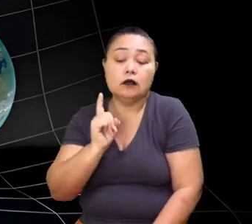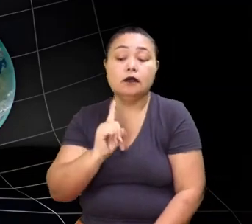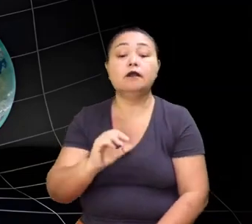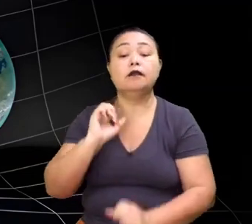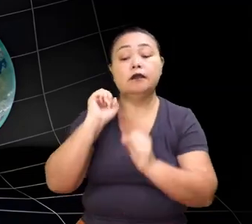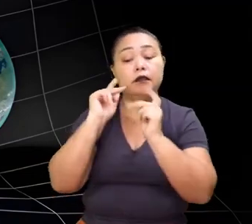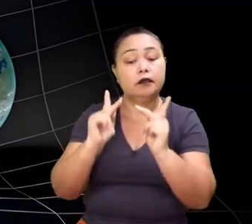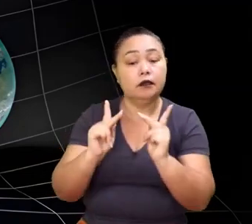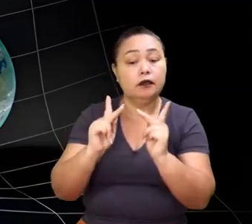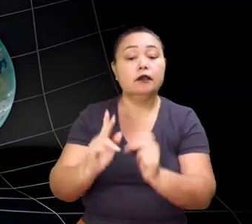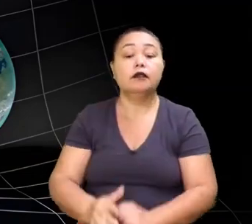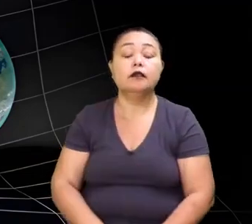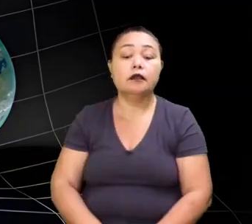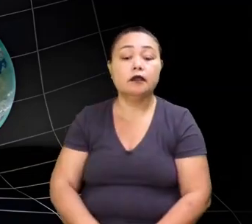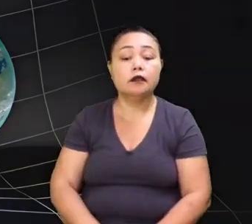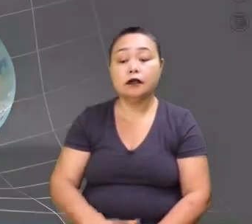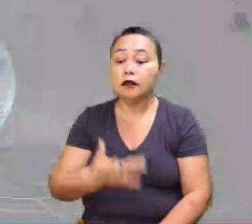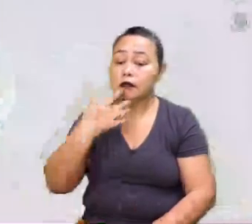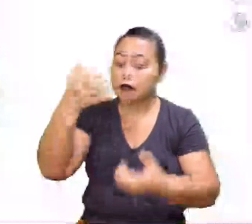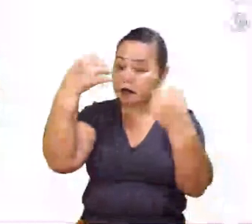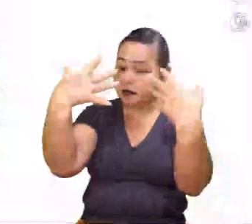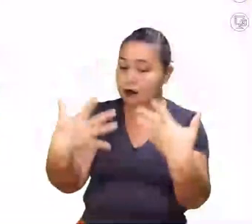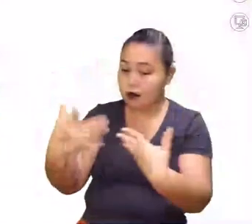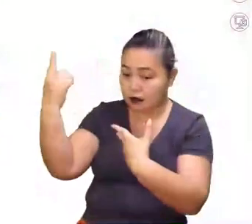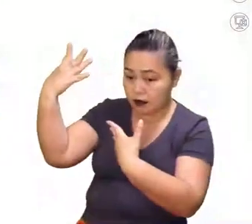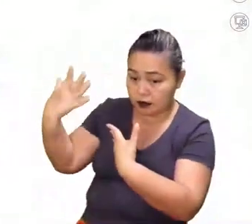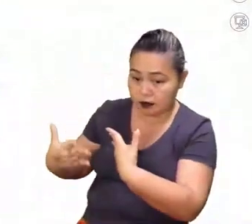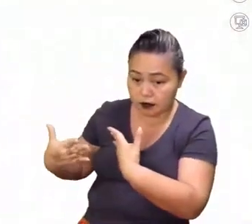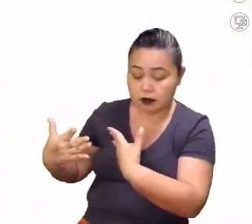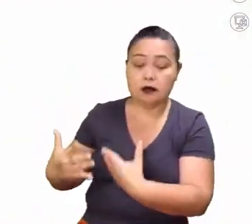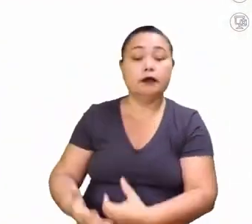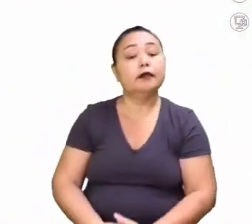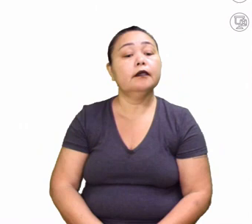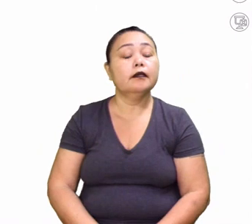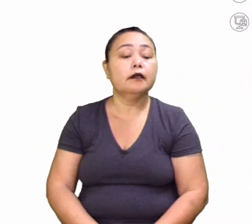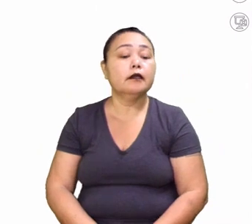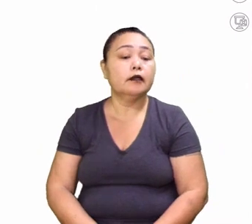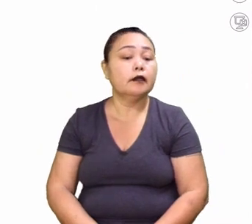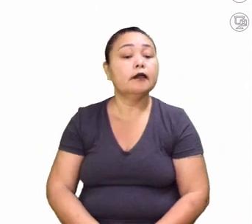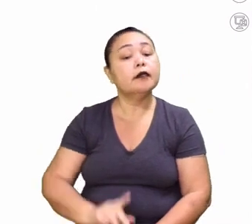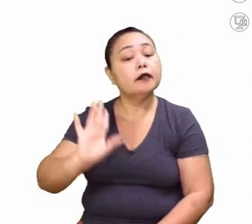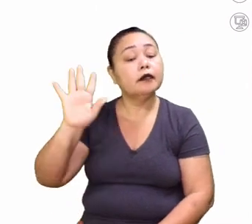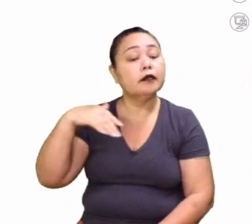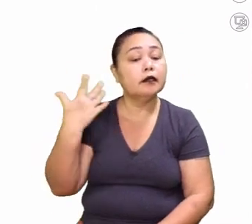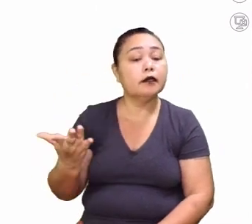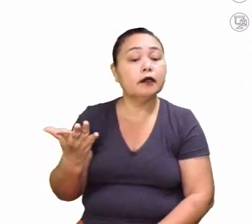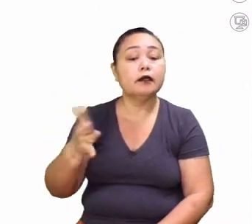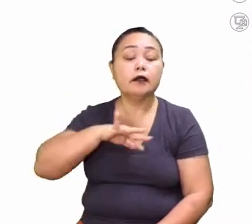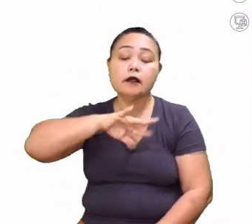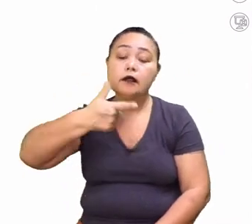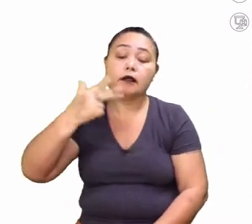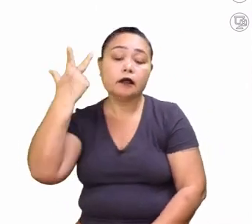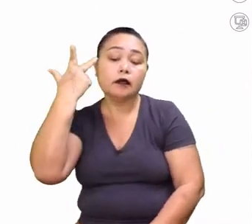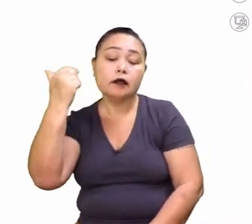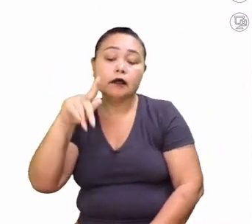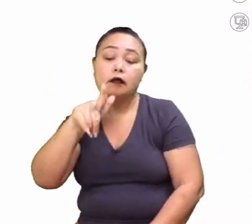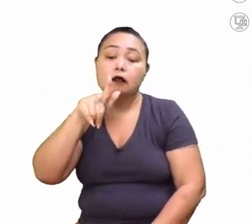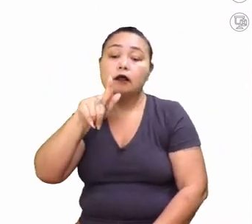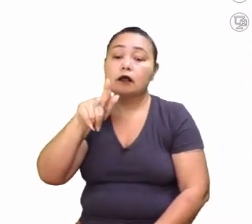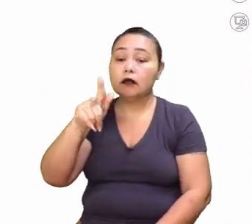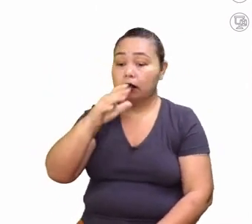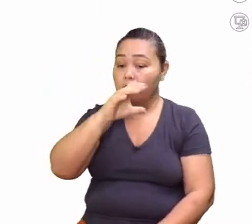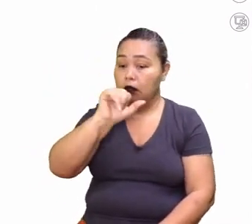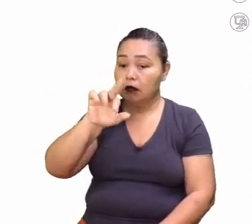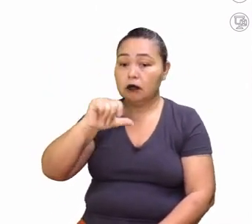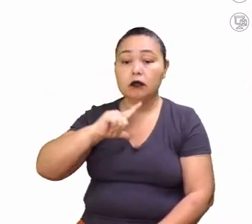mais ok vamos lá então é isso que quer dizer ó o fluxo natural de calor é sempre do corpo